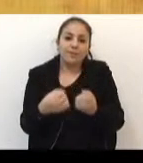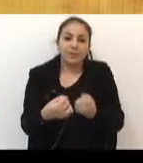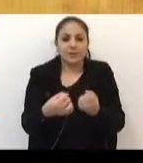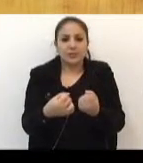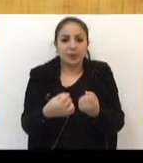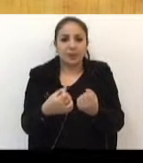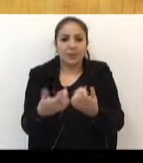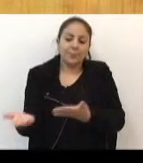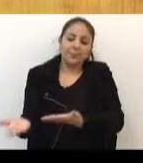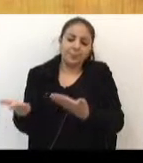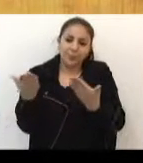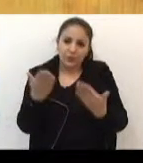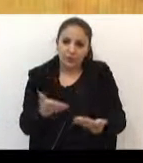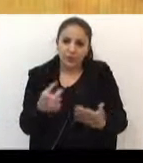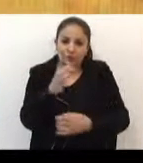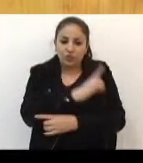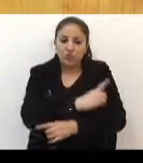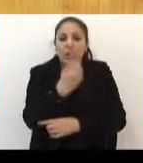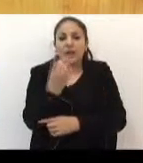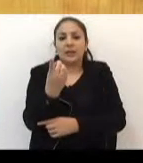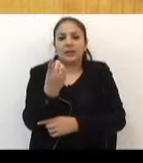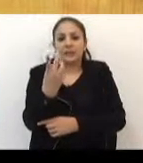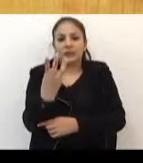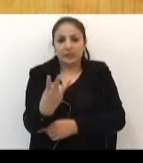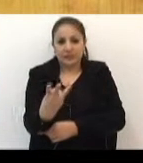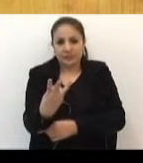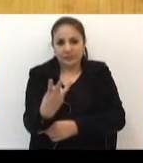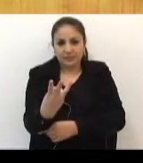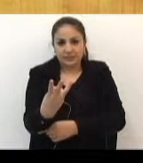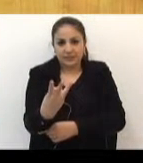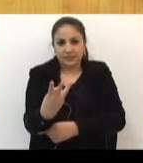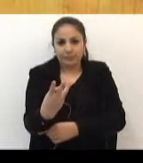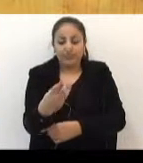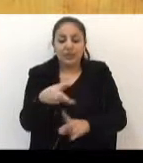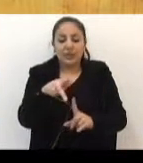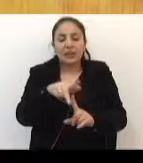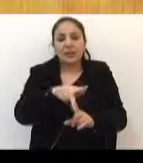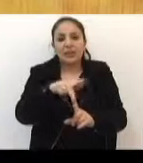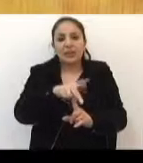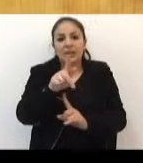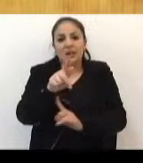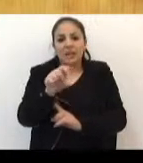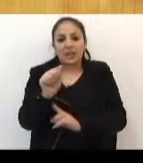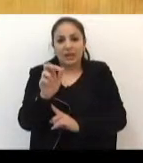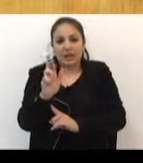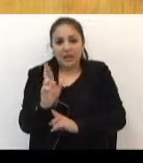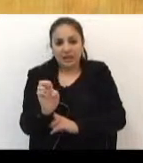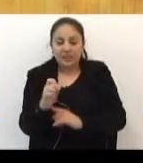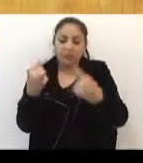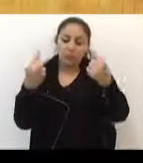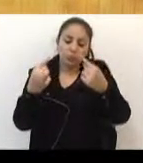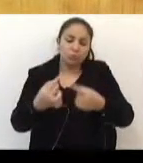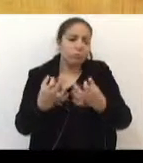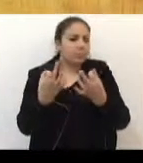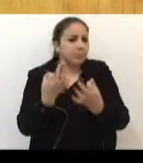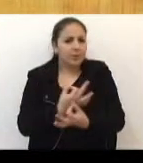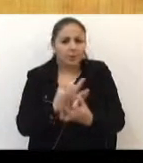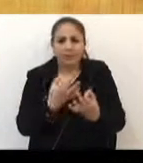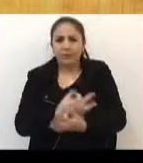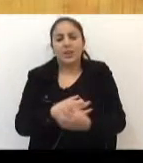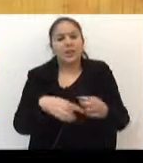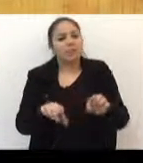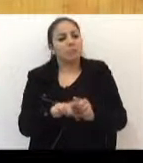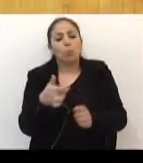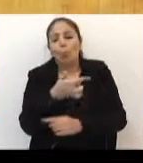para o dia 13 no Parque da Gari, com uma infraestrutura excelente, uma infraestrutura sem custo nenhum